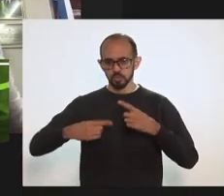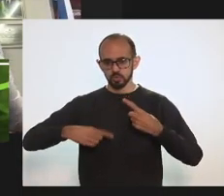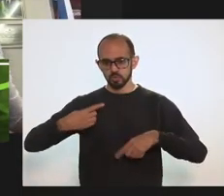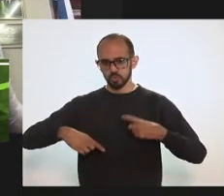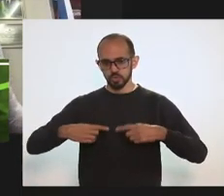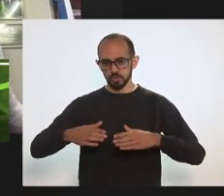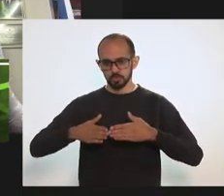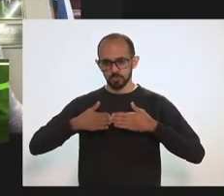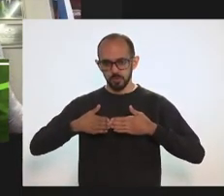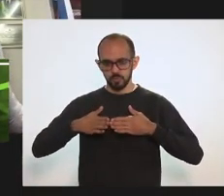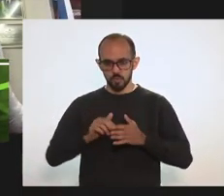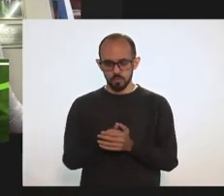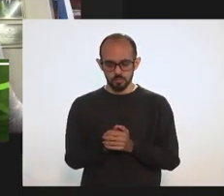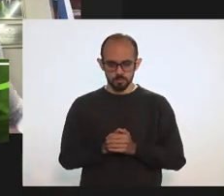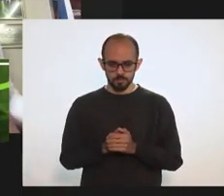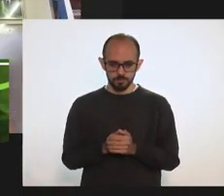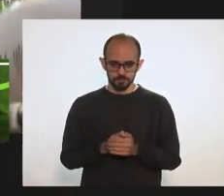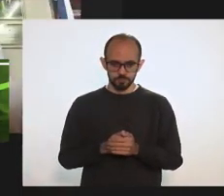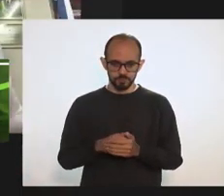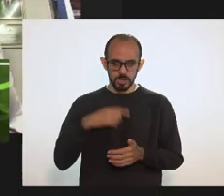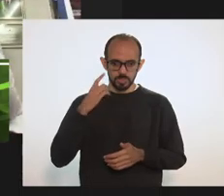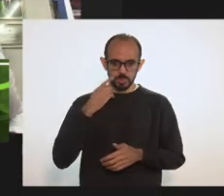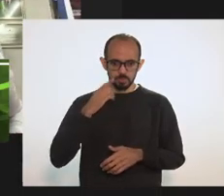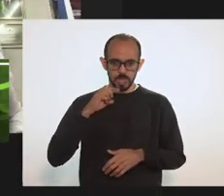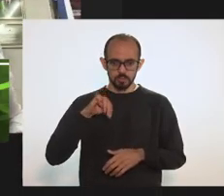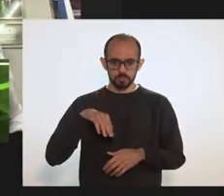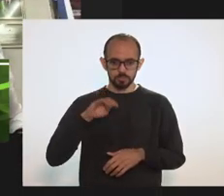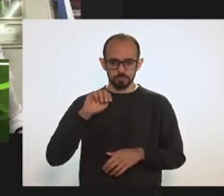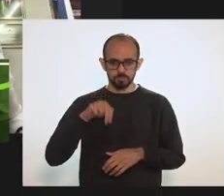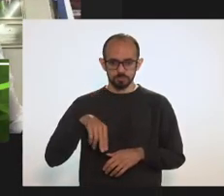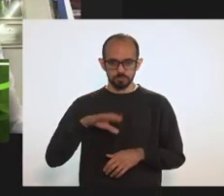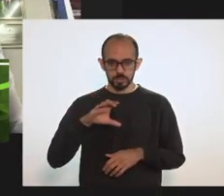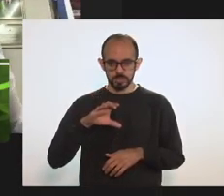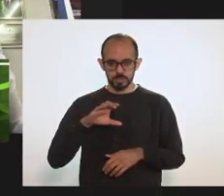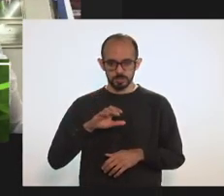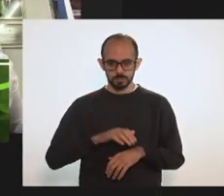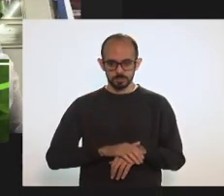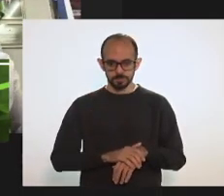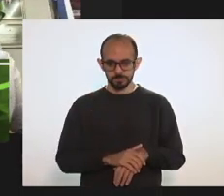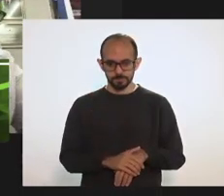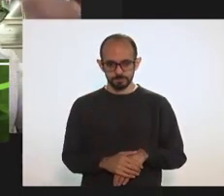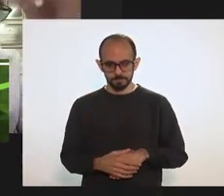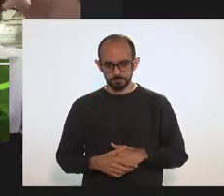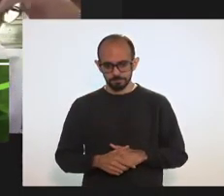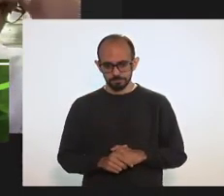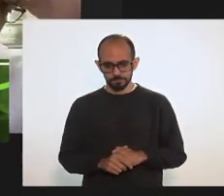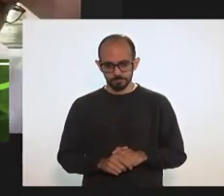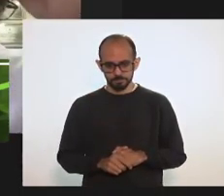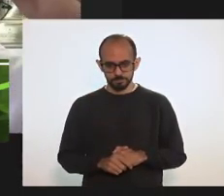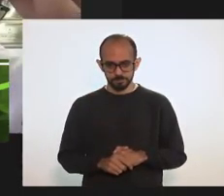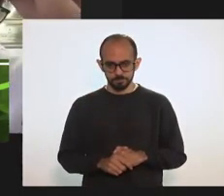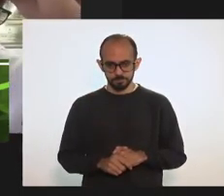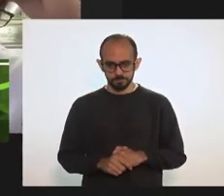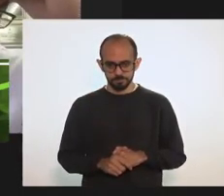retificar para que o parecer seja favorável a todas as emendas. Eu quero